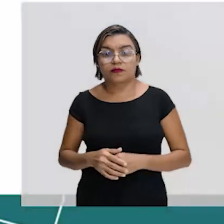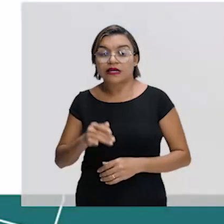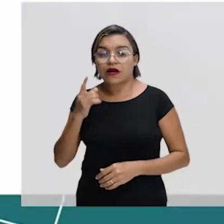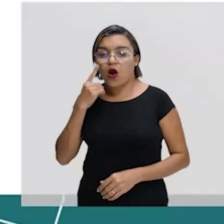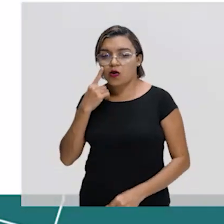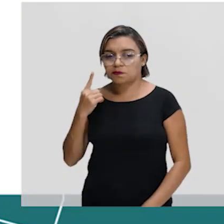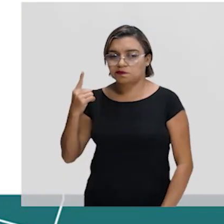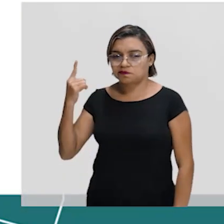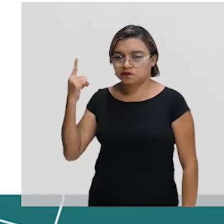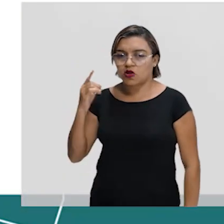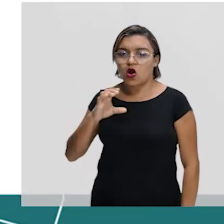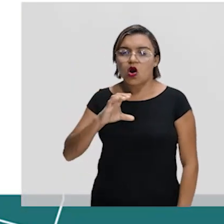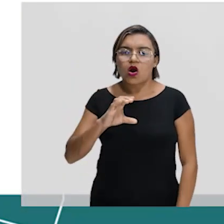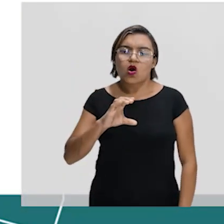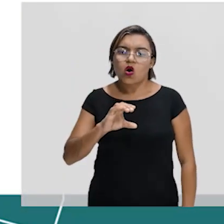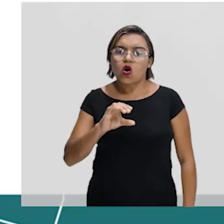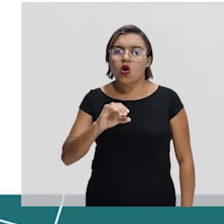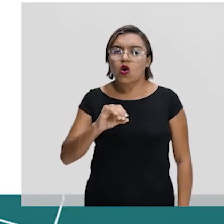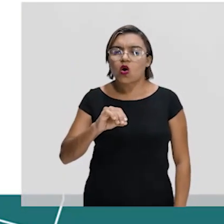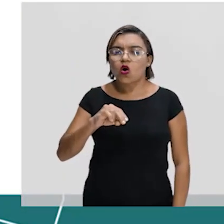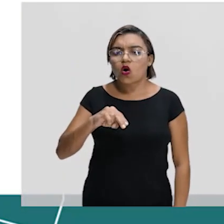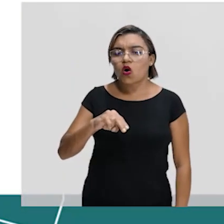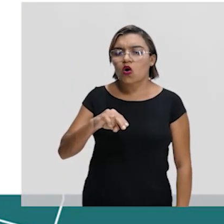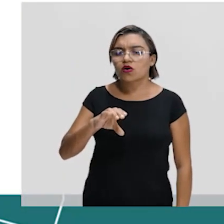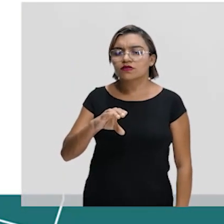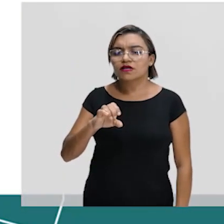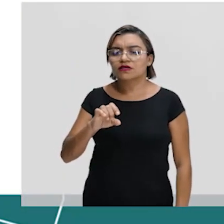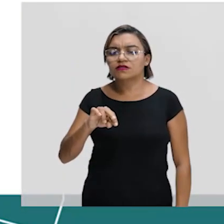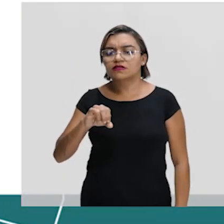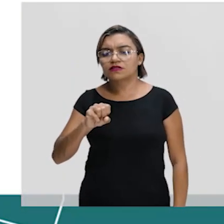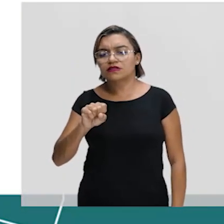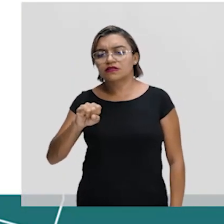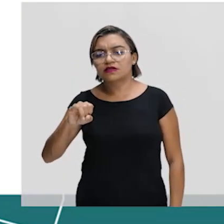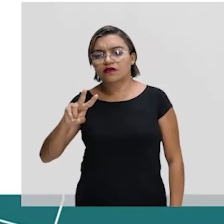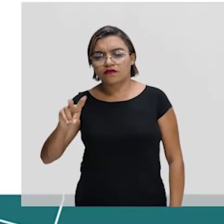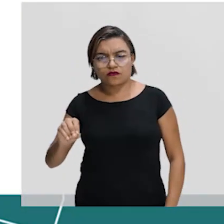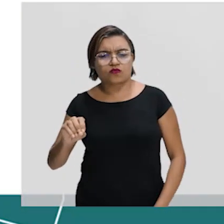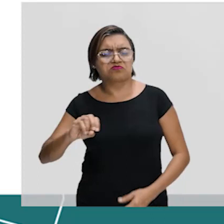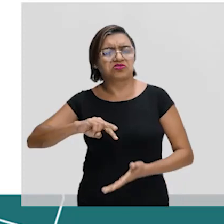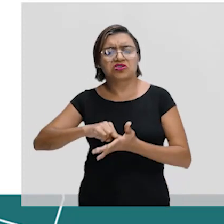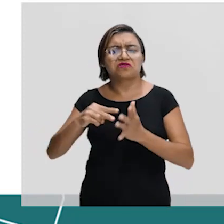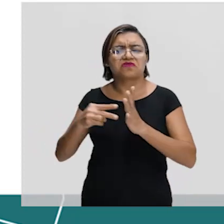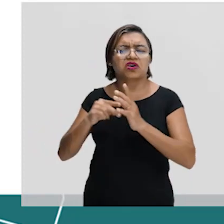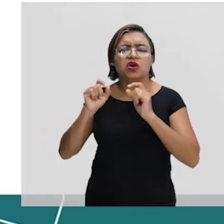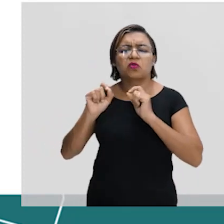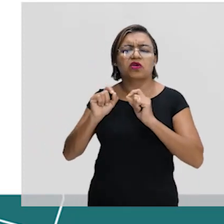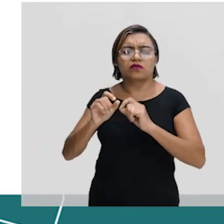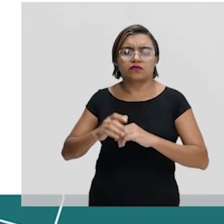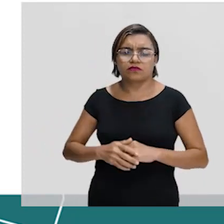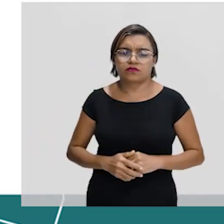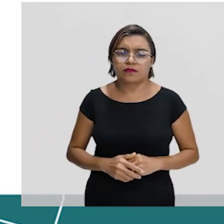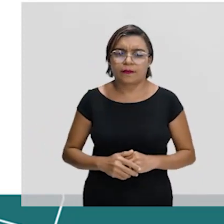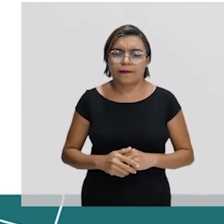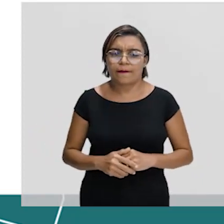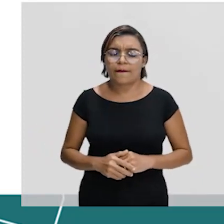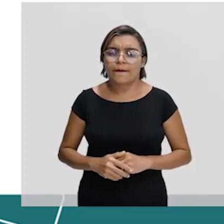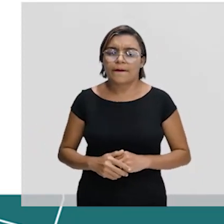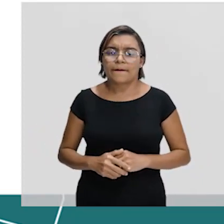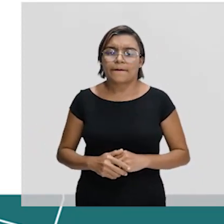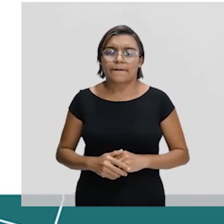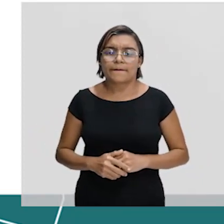o que é concessivo? O que é concessão, tá? Então, sea cual fuere, sea lo que